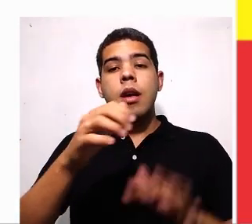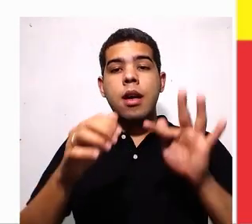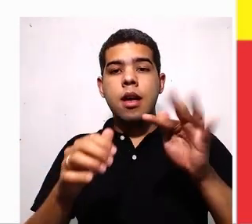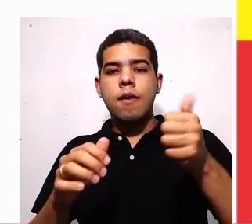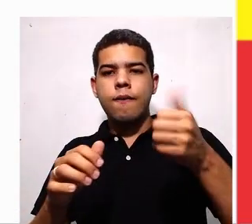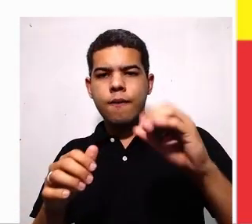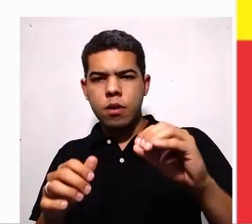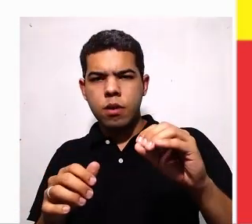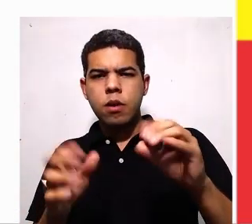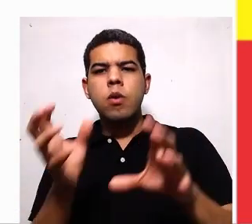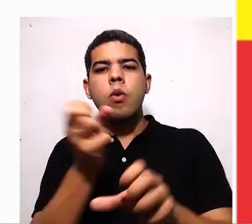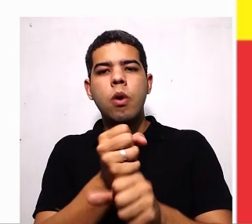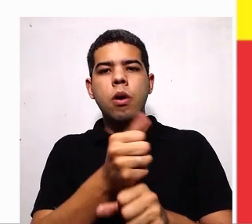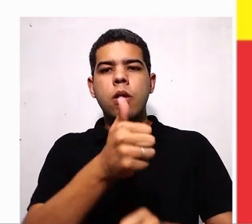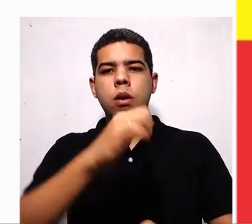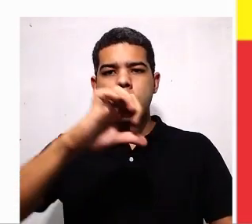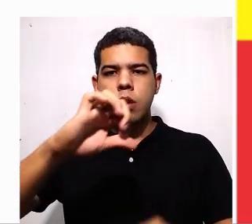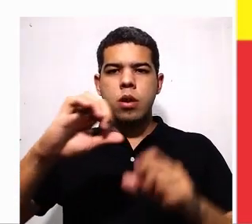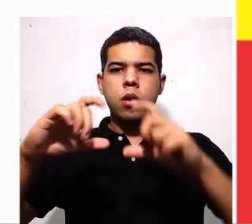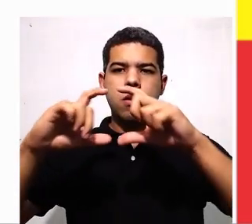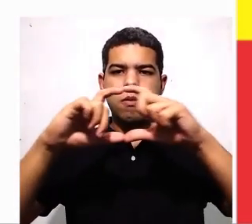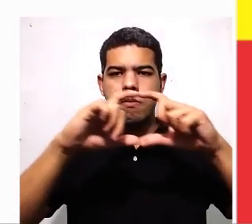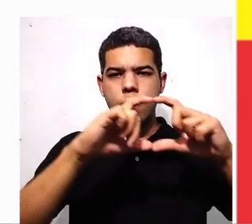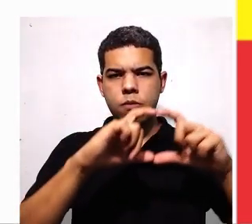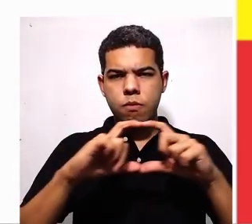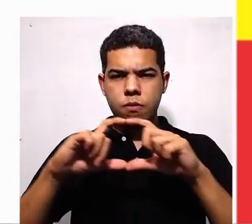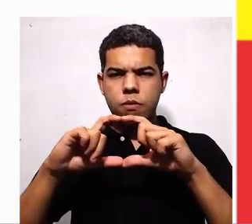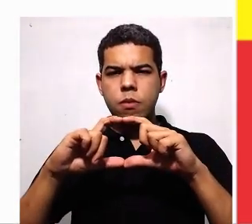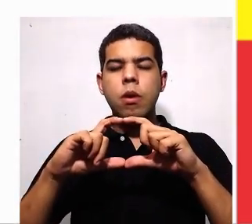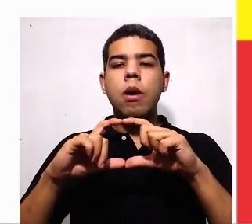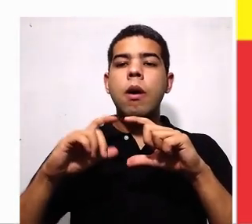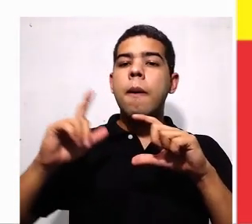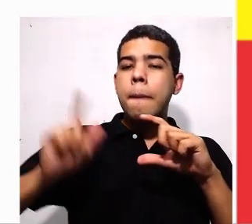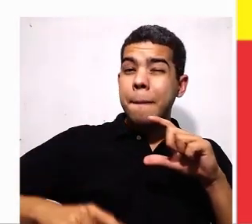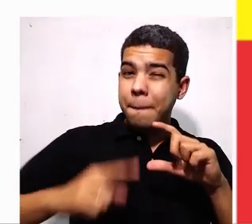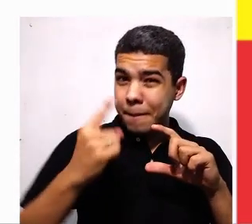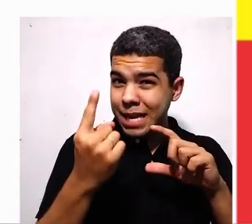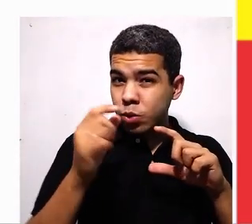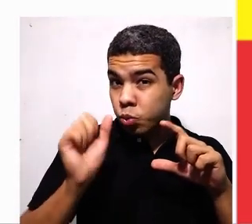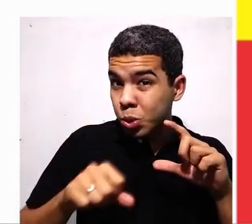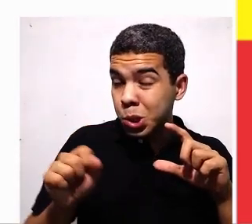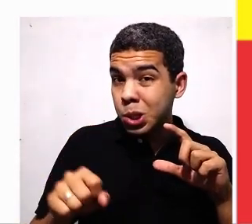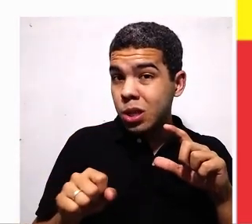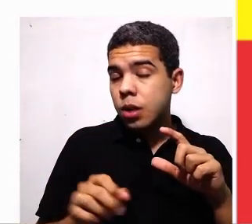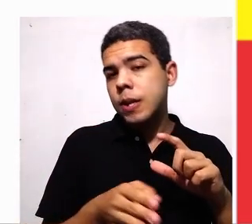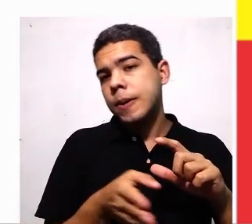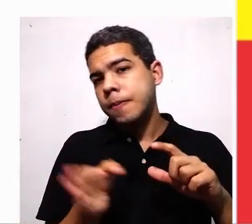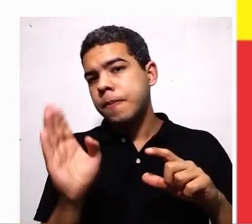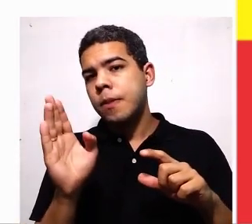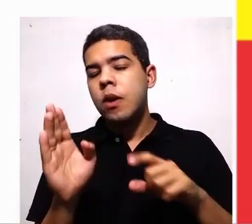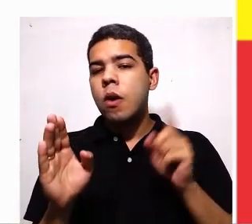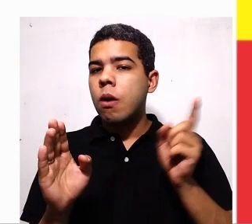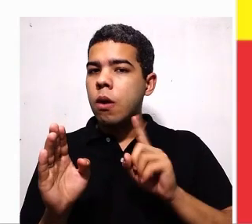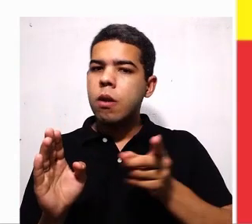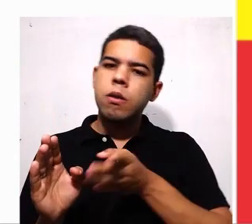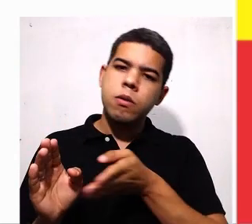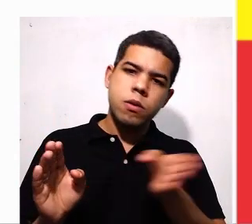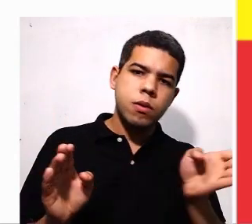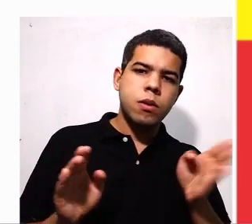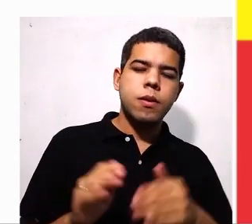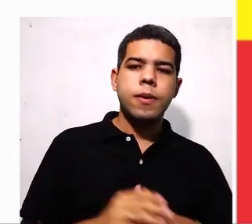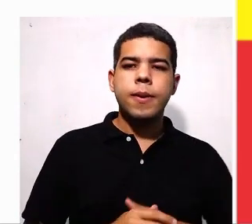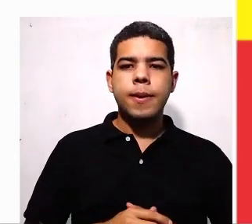10 terá 19 quadrados. Então, ó, vai construir mais uma. Se sim, vai para o lado esquerdo. Se não, para o lado